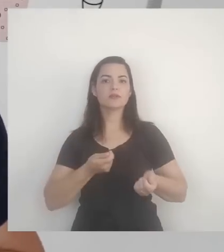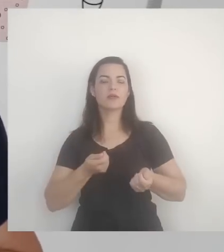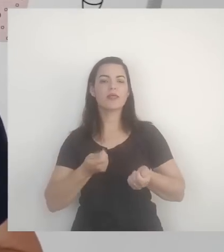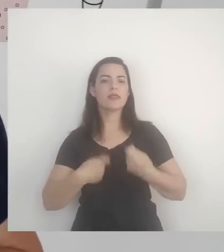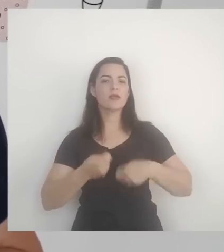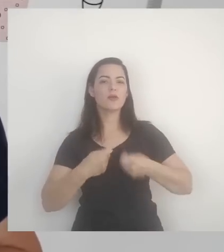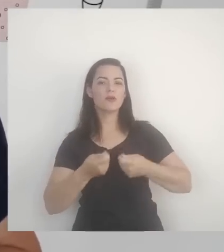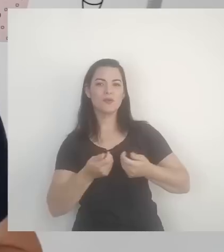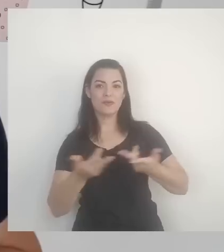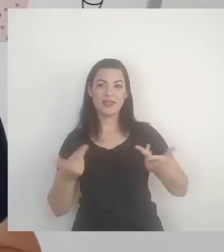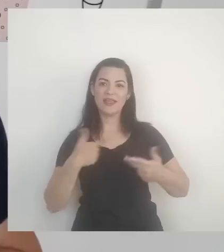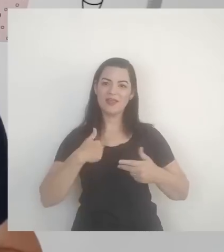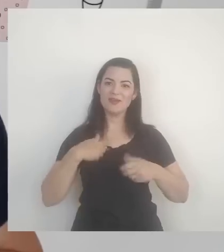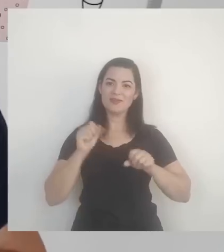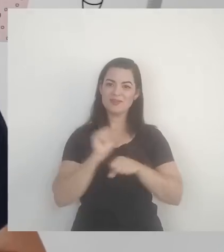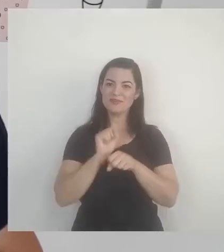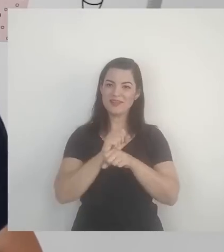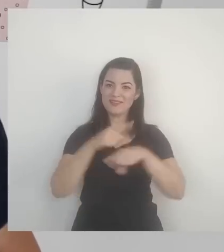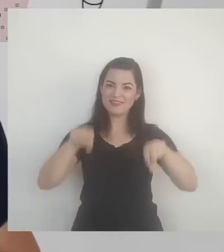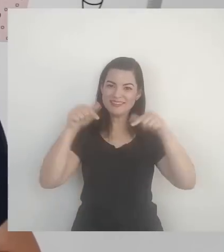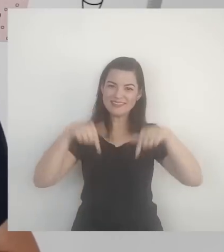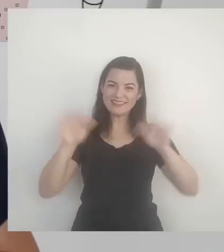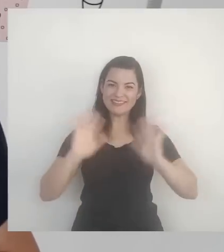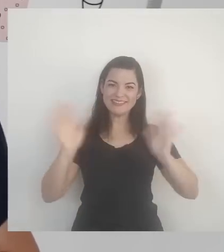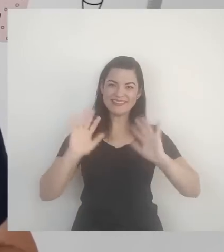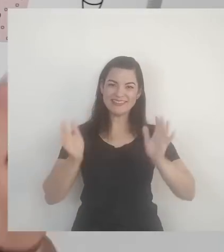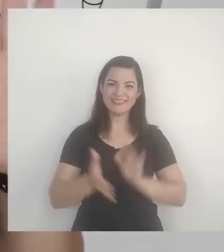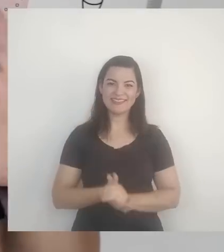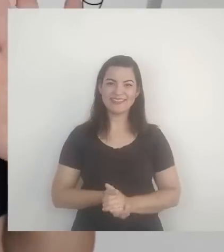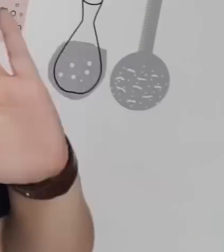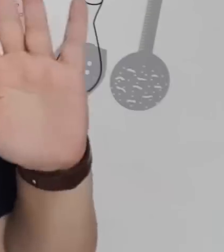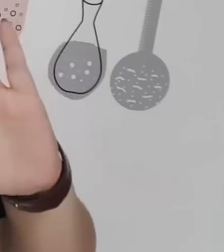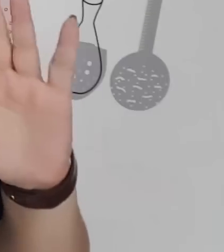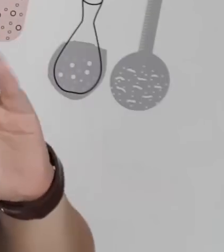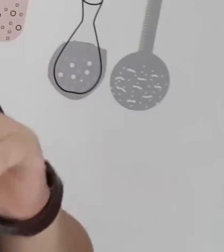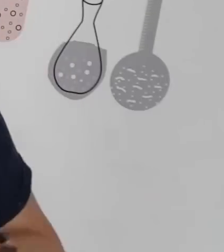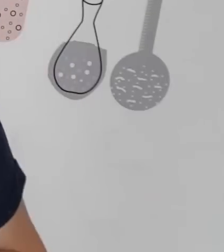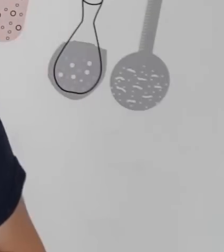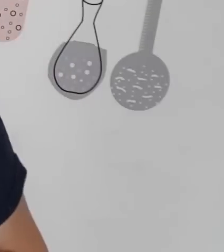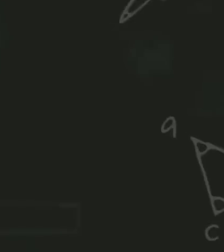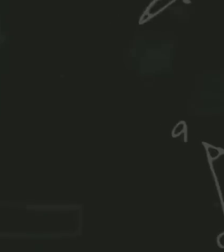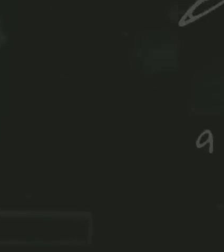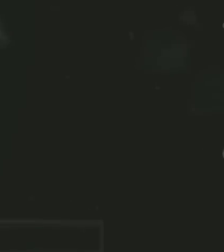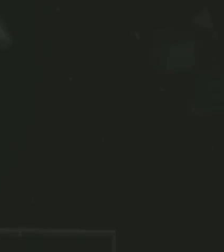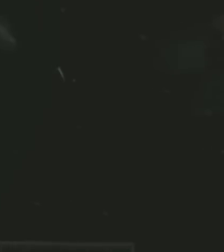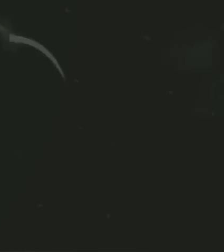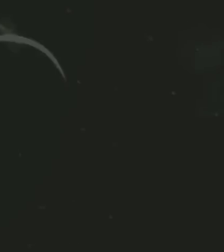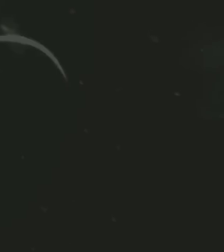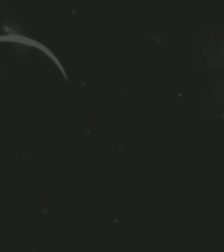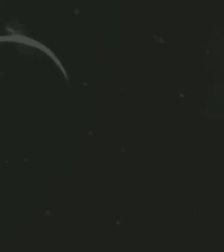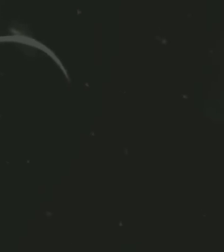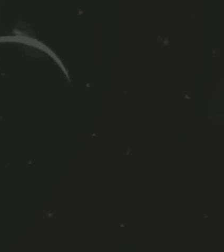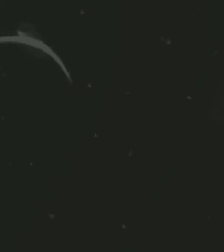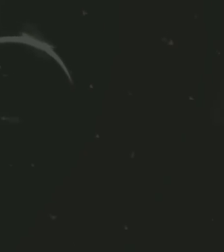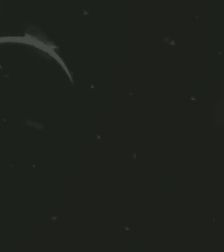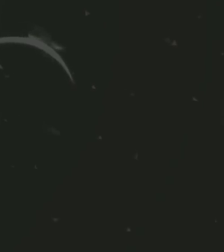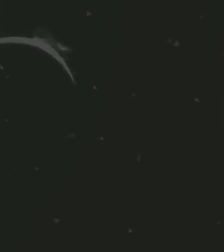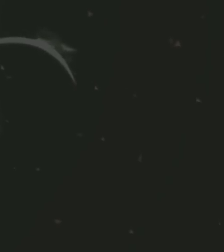ela acaba favorecendo. A Pro fica te esperando. Tchau, tchau!